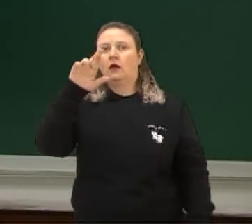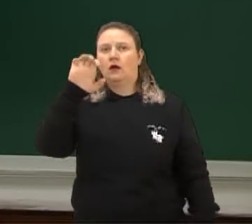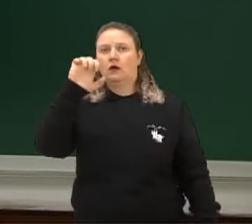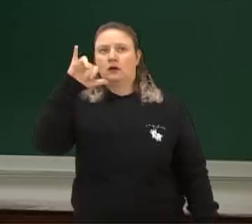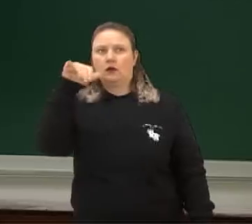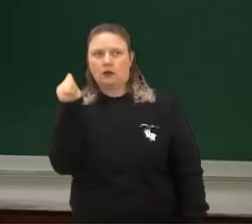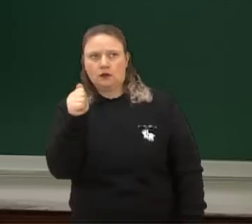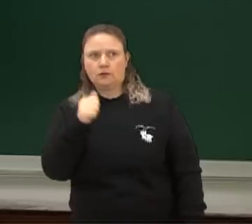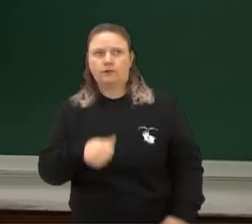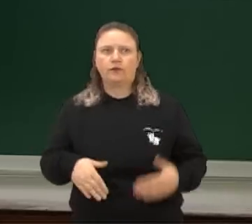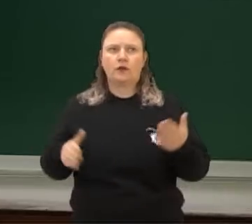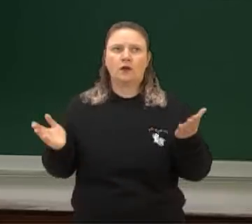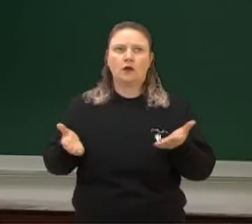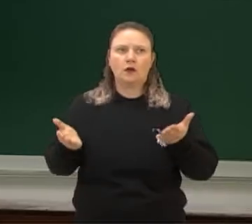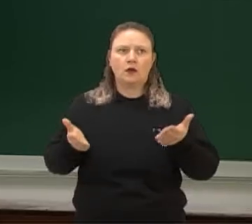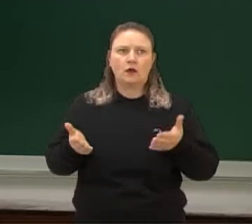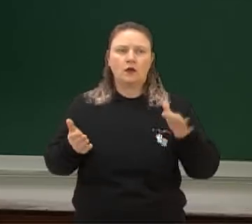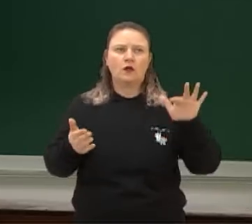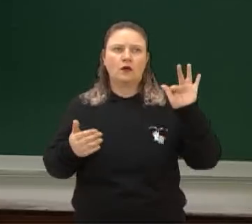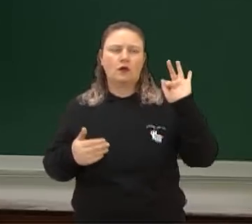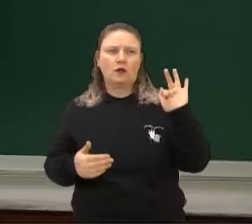dizer sobrevivi.